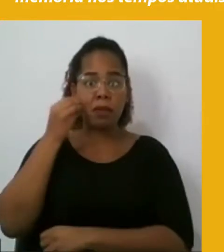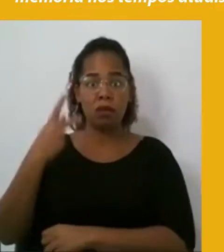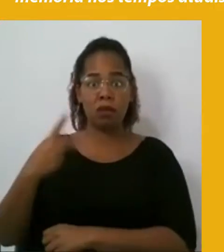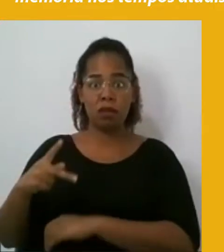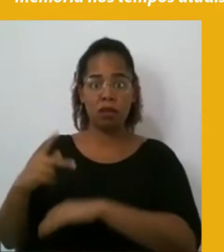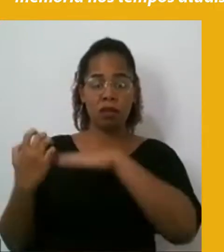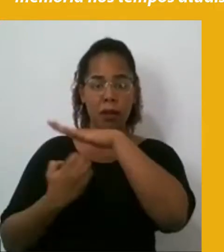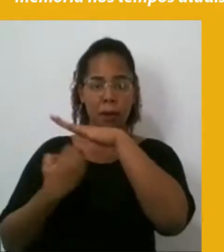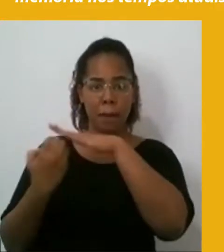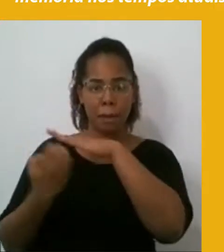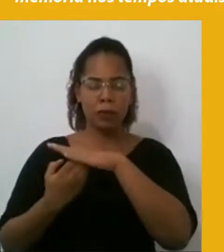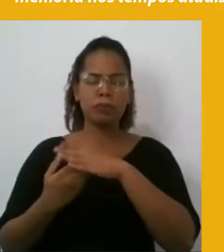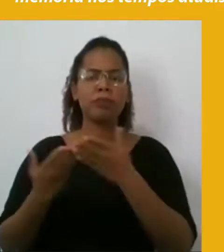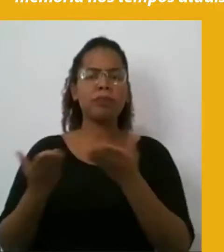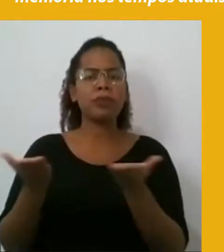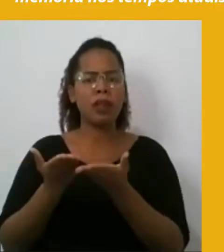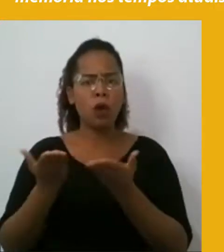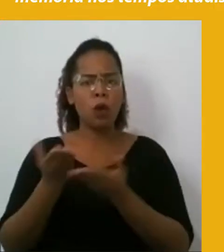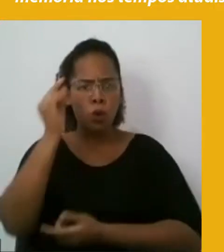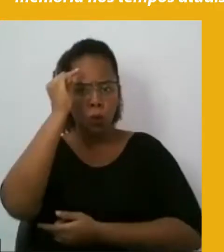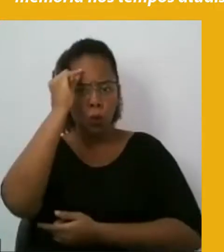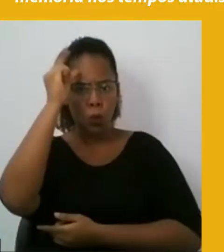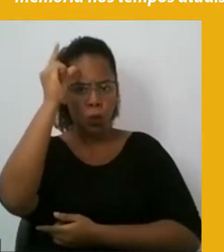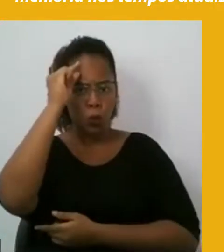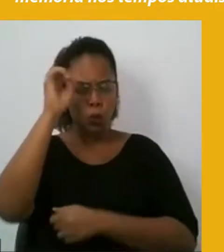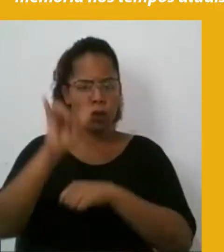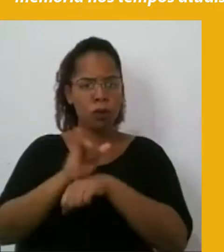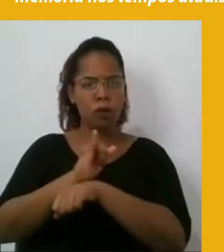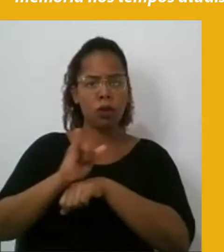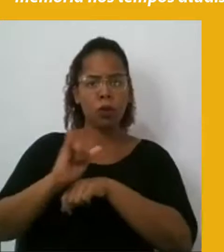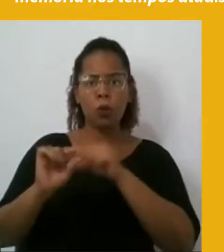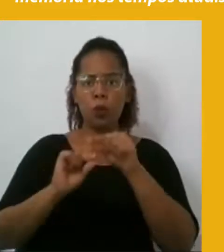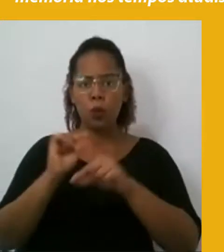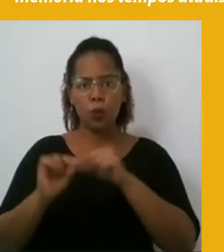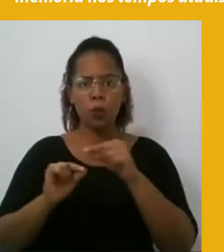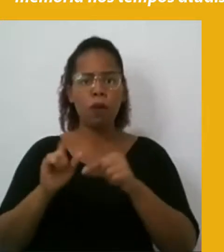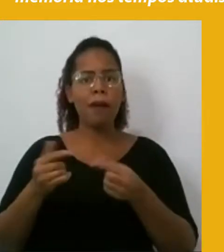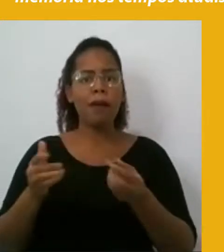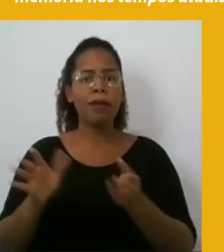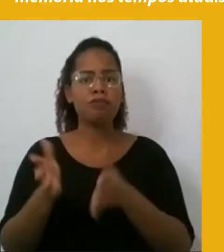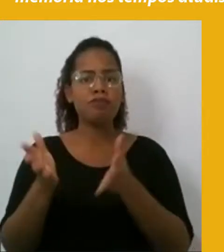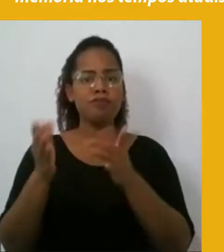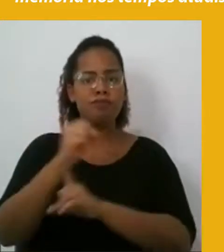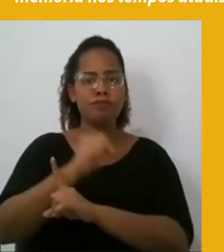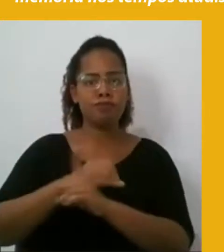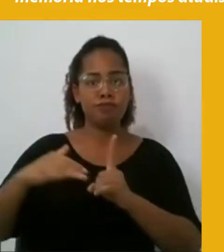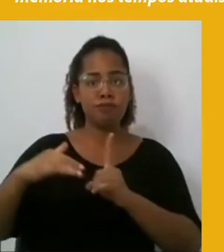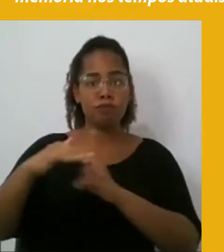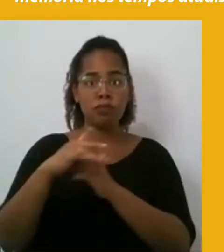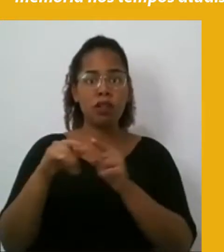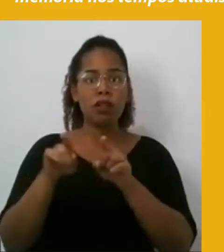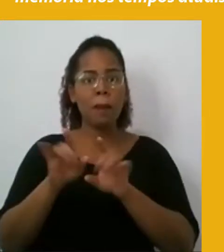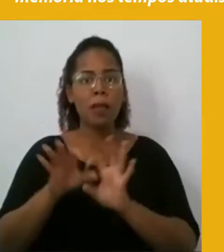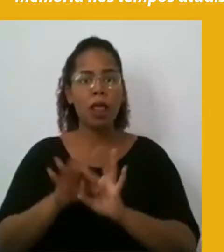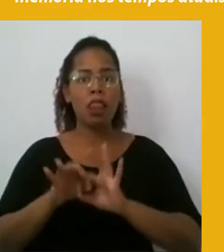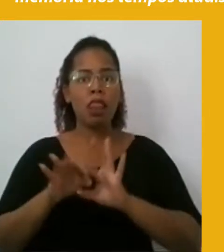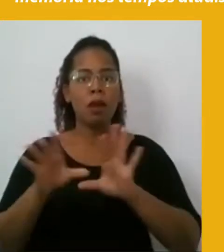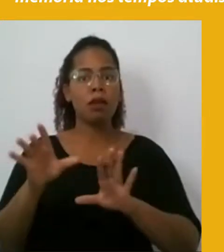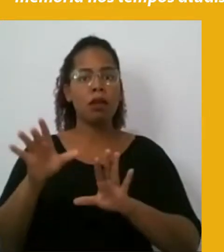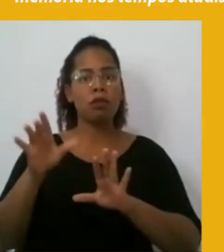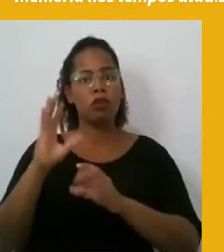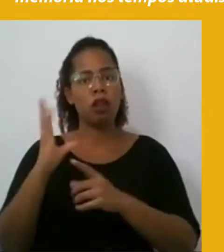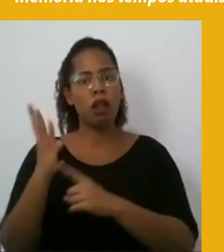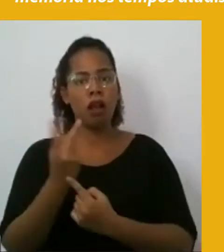a transformação social e a busca da democratização do acesso e do fomento à arte e da